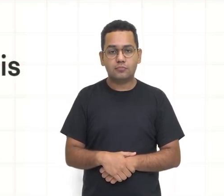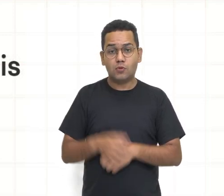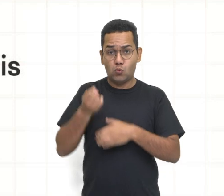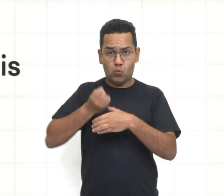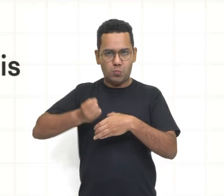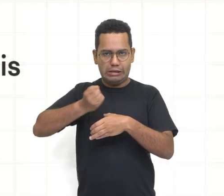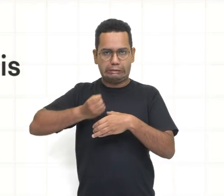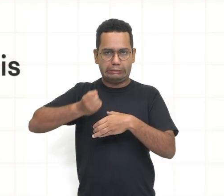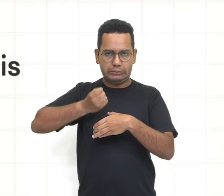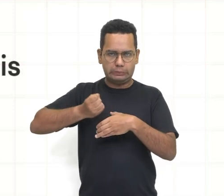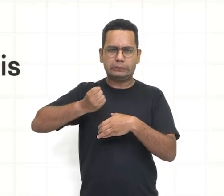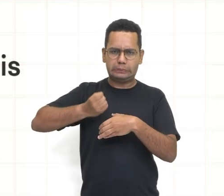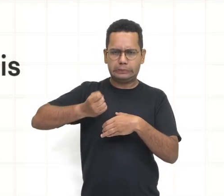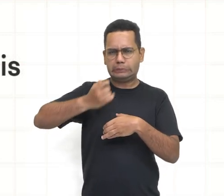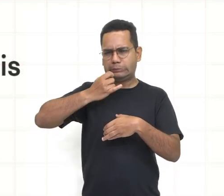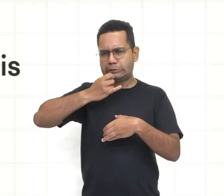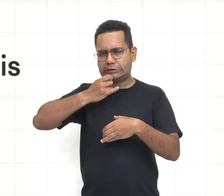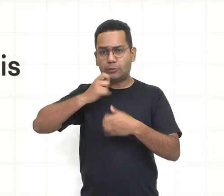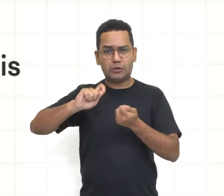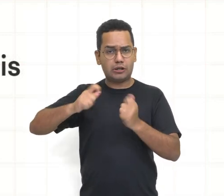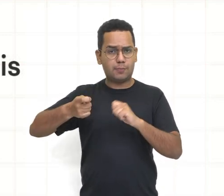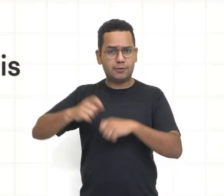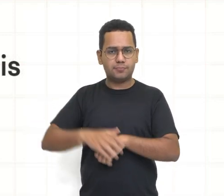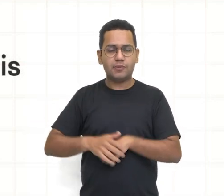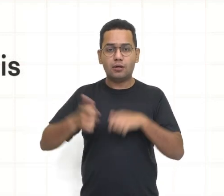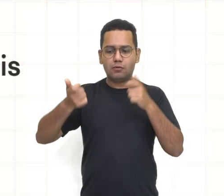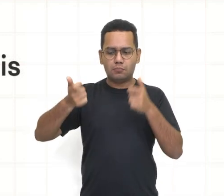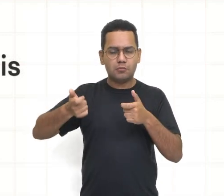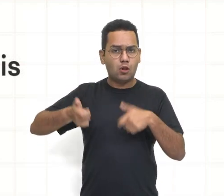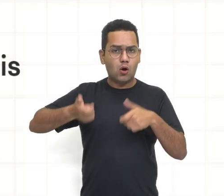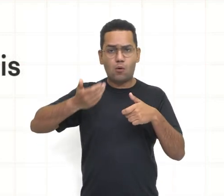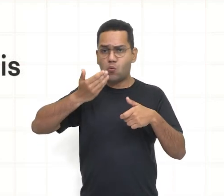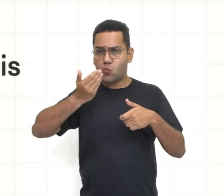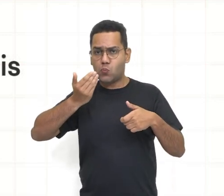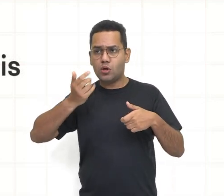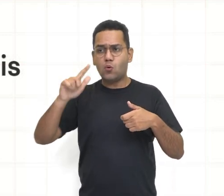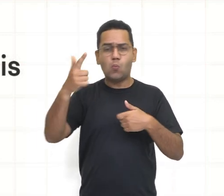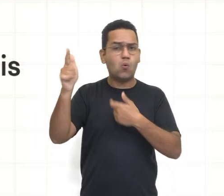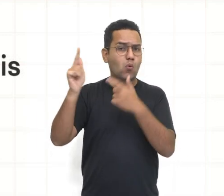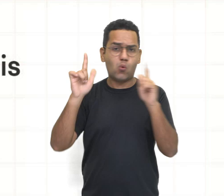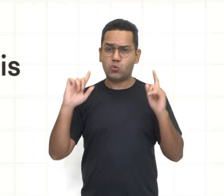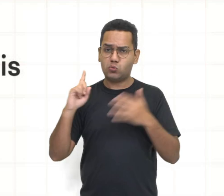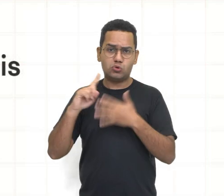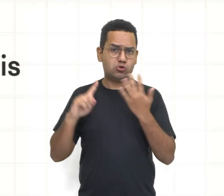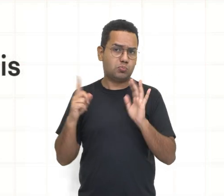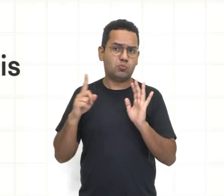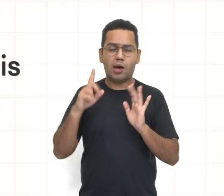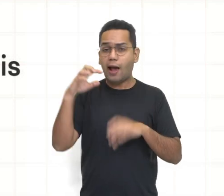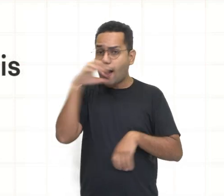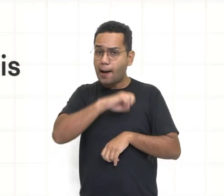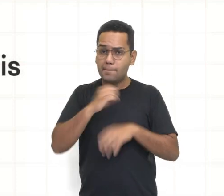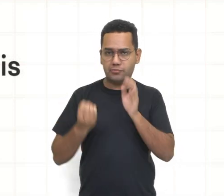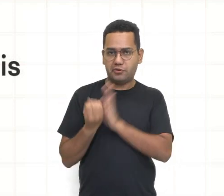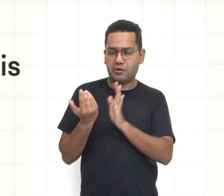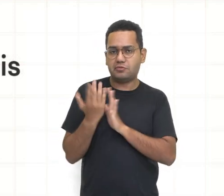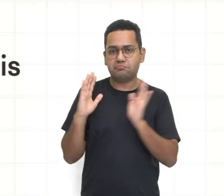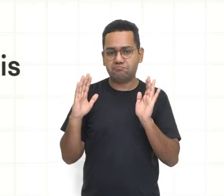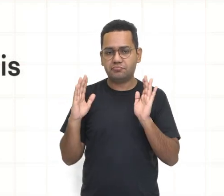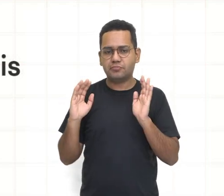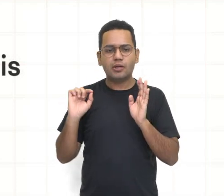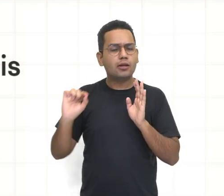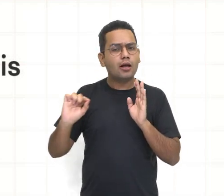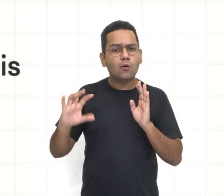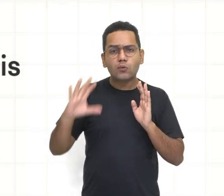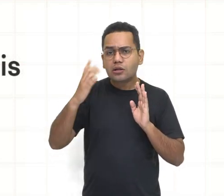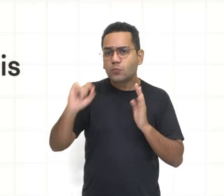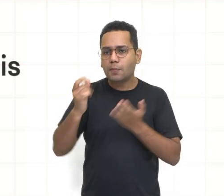uma comida, vamos dizer assim, regional por uma comida de fast food. Então, isso pode levar à questão da